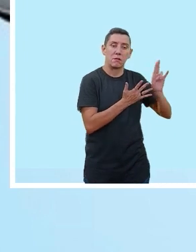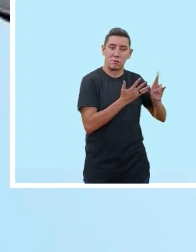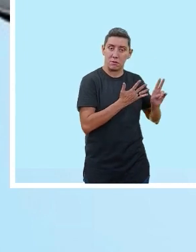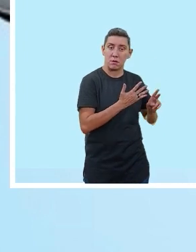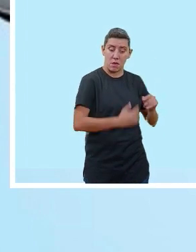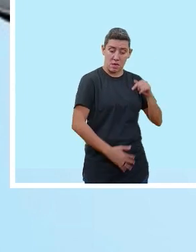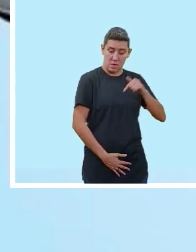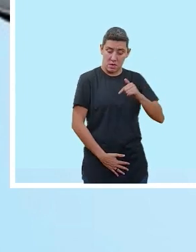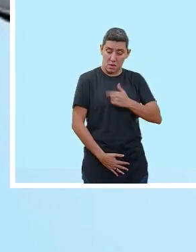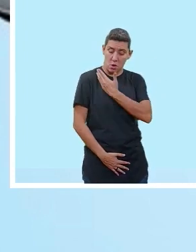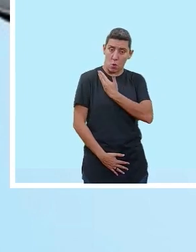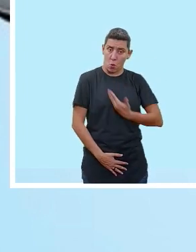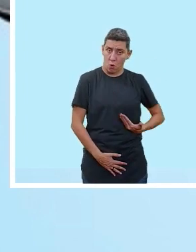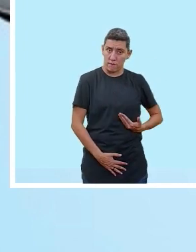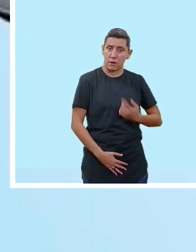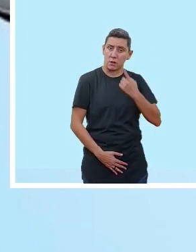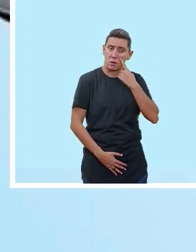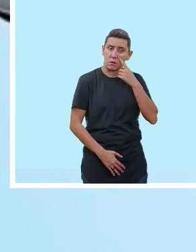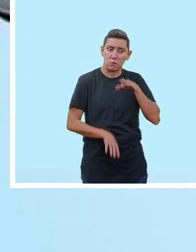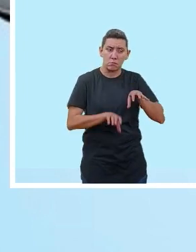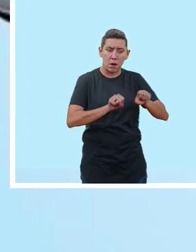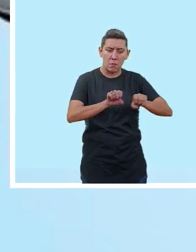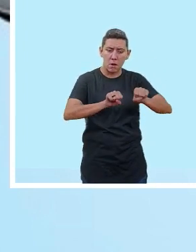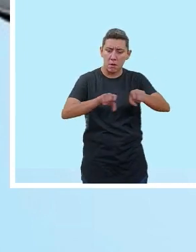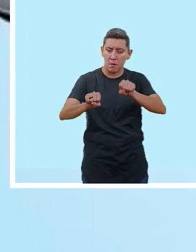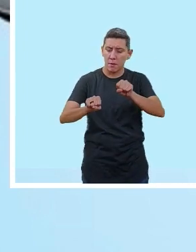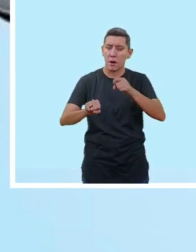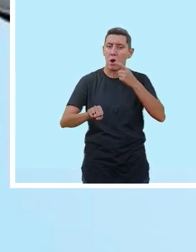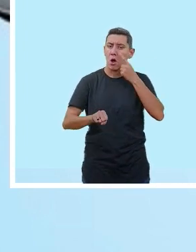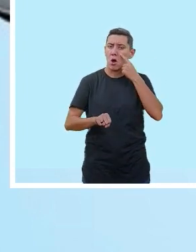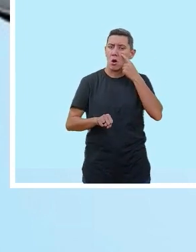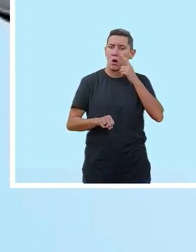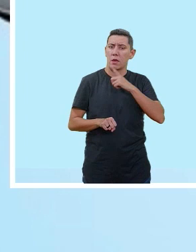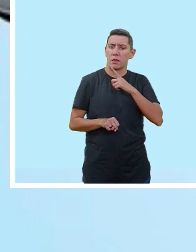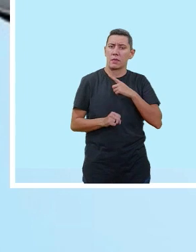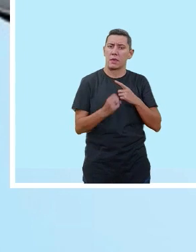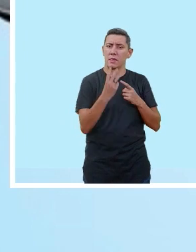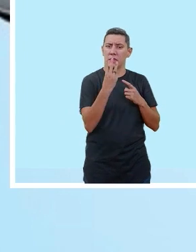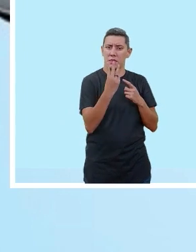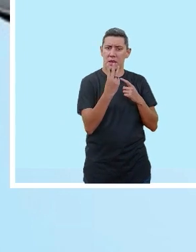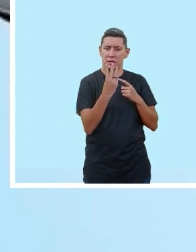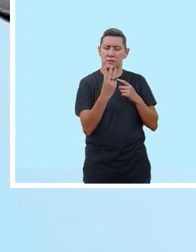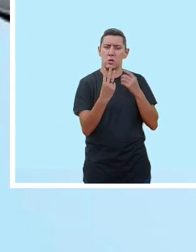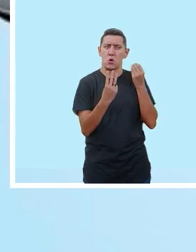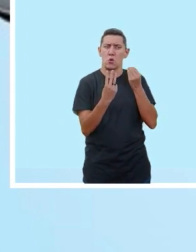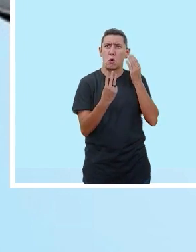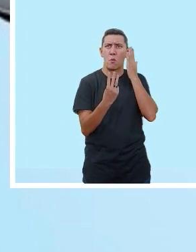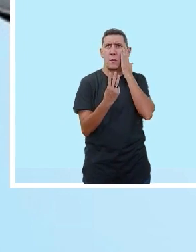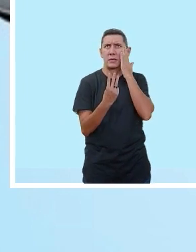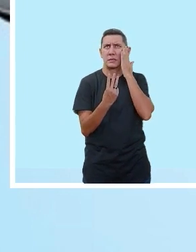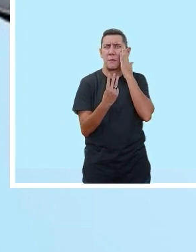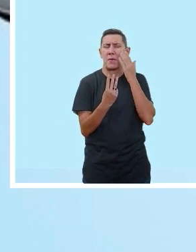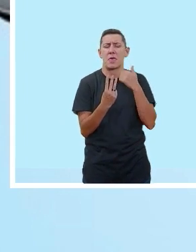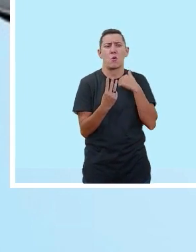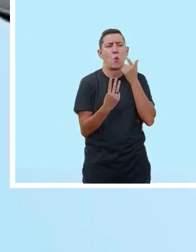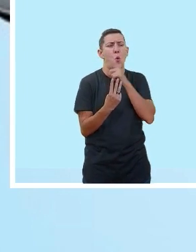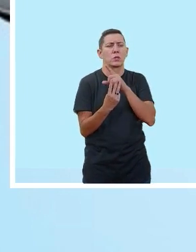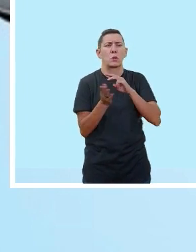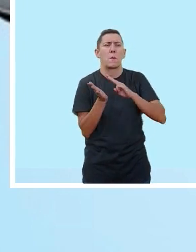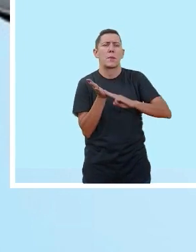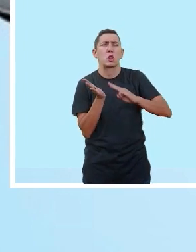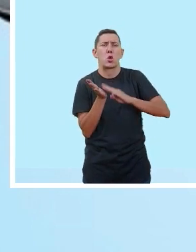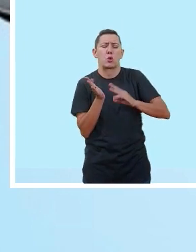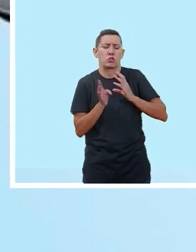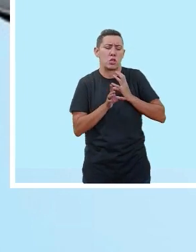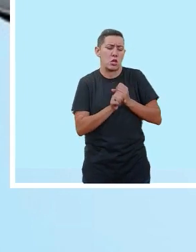aqui rapidamente, né? Então, o escopo 1, ele é o escopo de emissão direta, né? Então, vamos pegar como